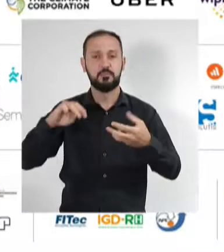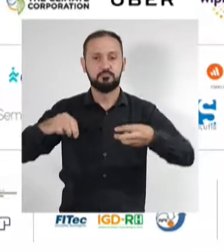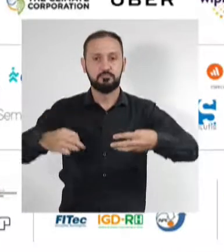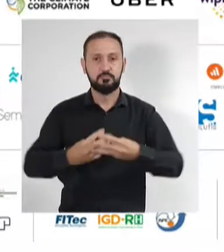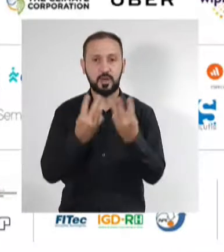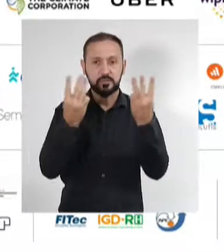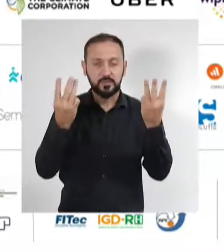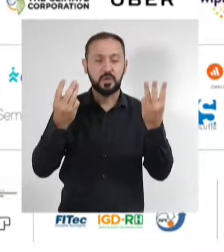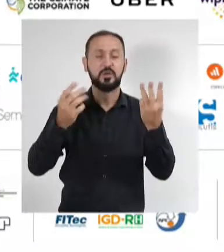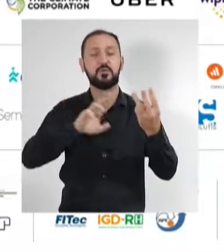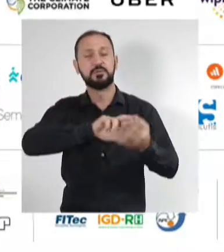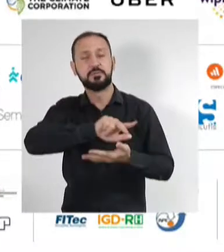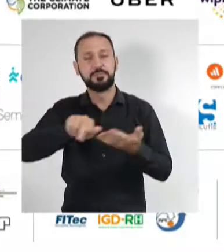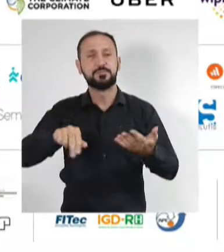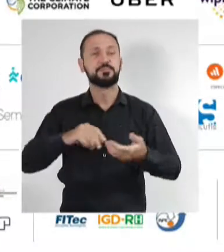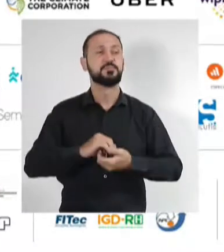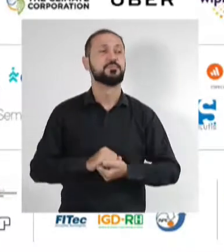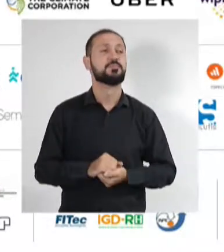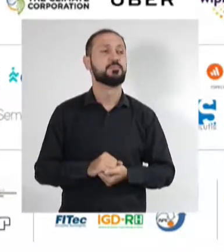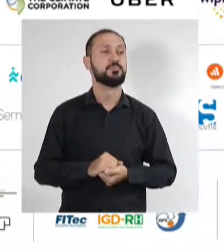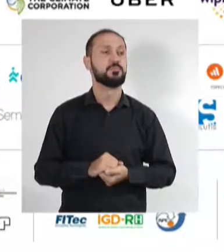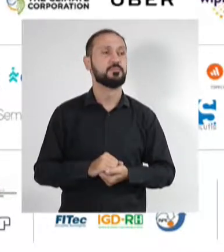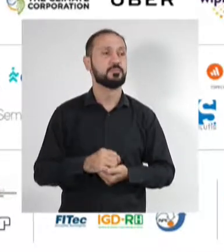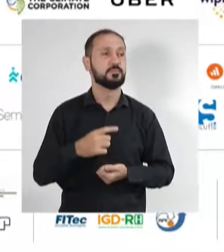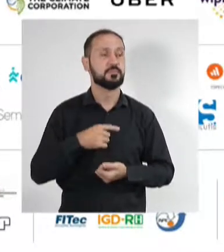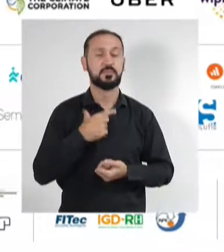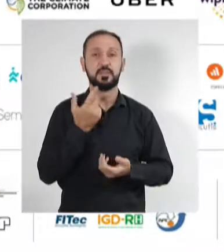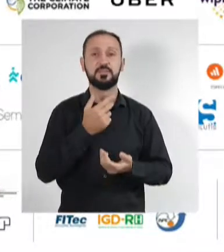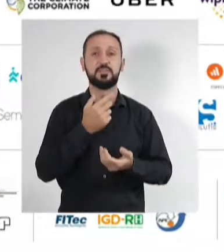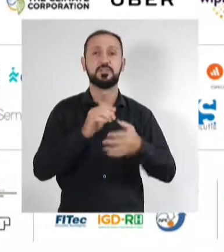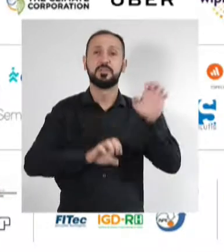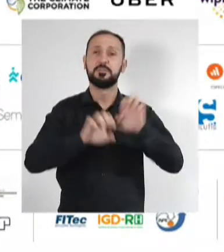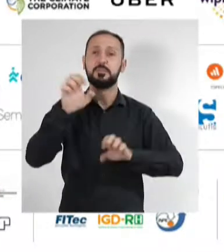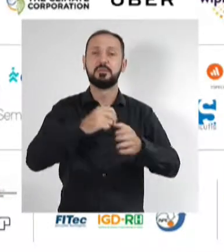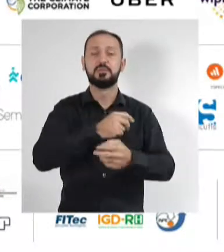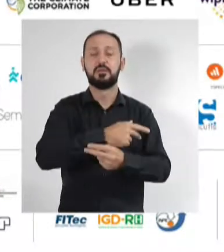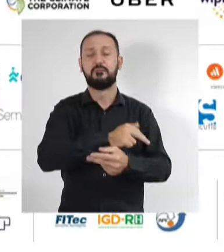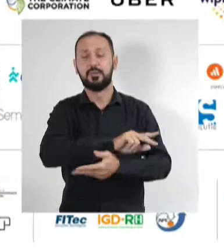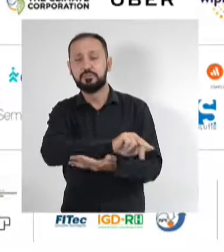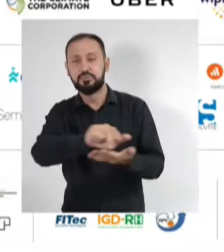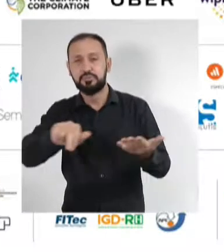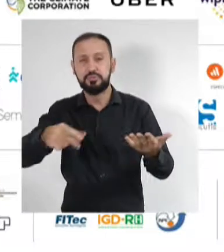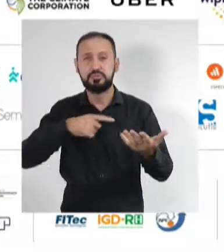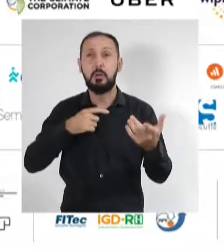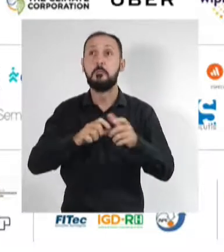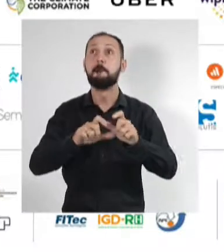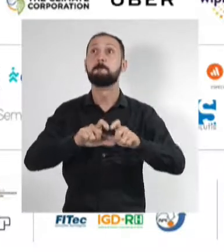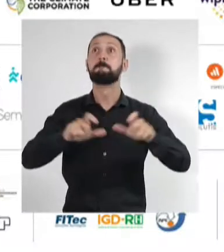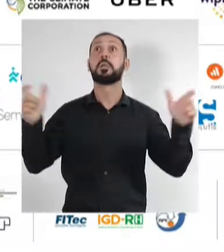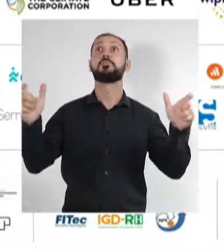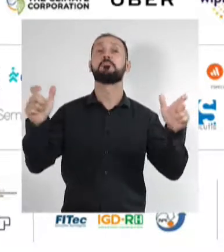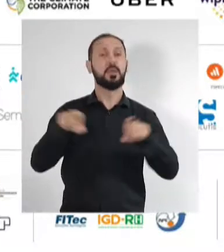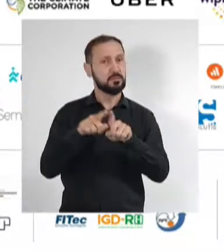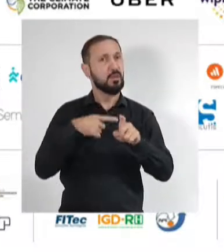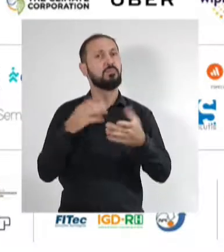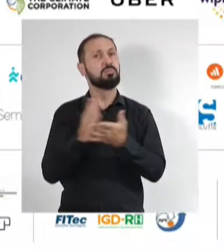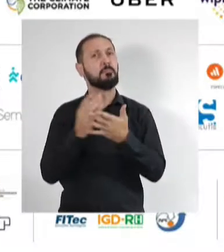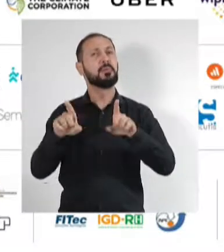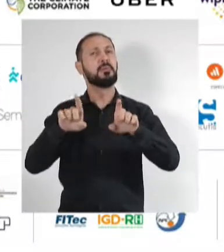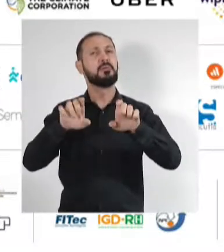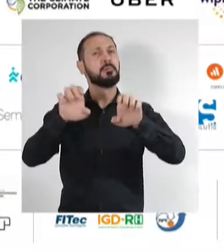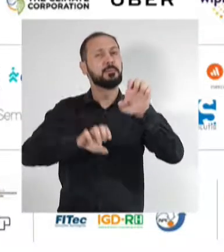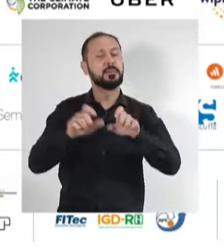por diante, né? A gente tem ali um ecossistema bastante diverso de grandes empresas, mas também empresas pequenas e médias, todas